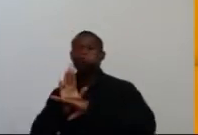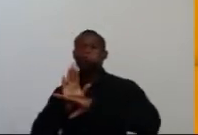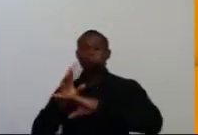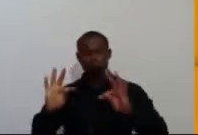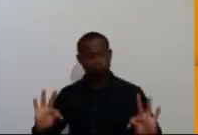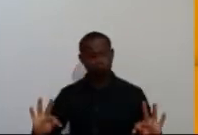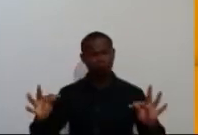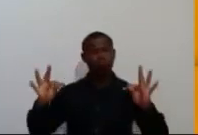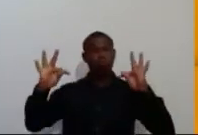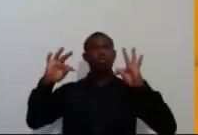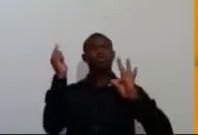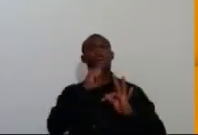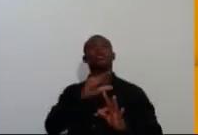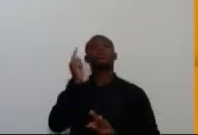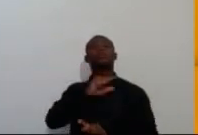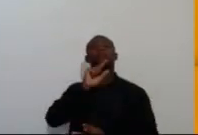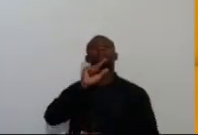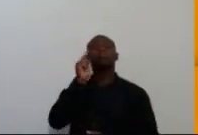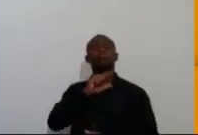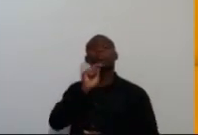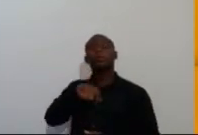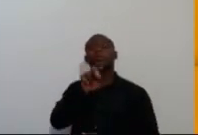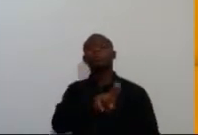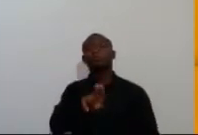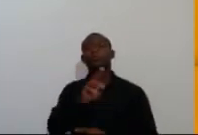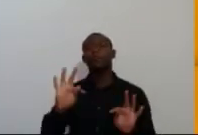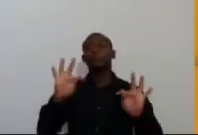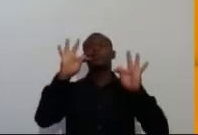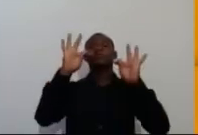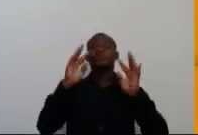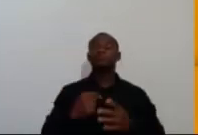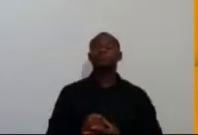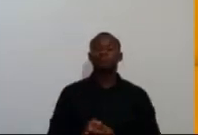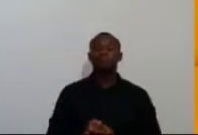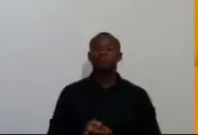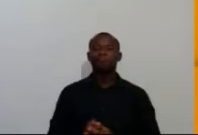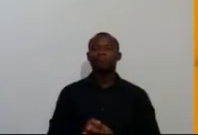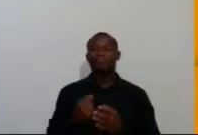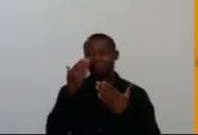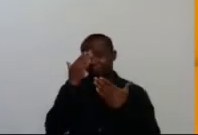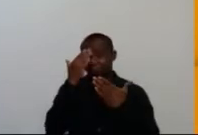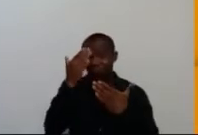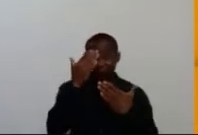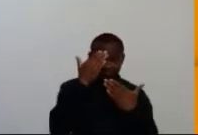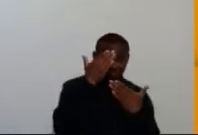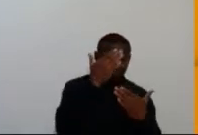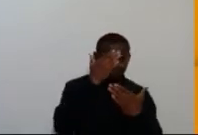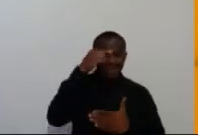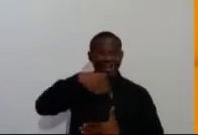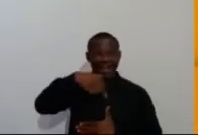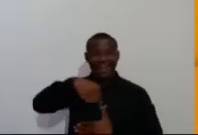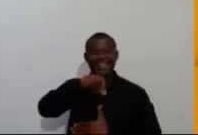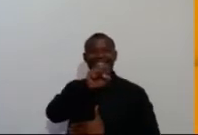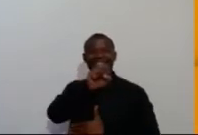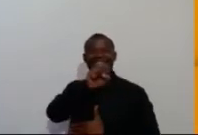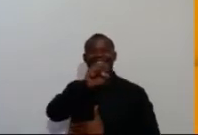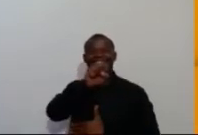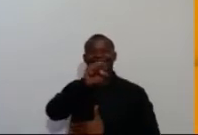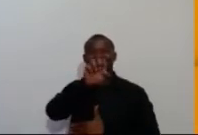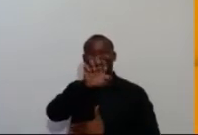para nossa, né, conosco. Com certeza, Deise, muito obrigado pela sua participação. Continue com essa simpatia, viu? Você é muito simpática.